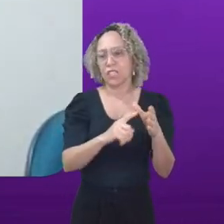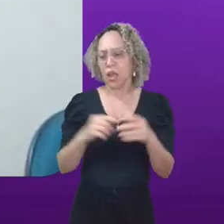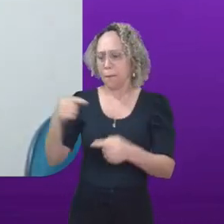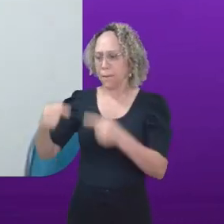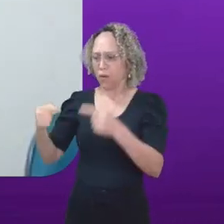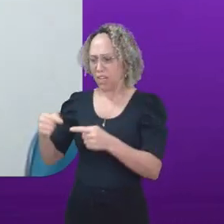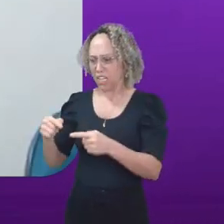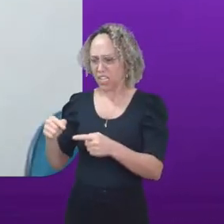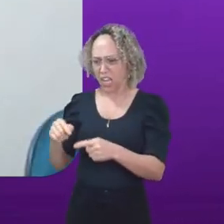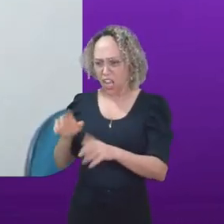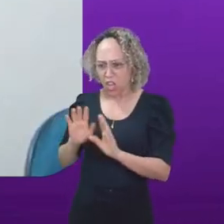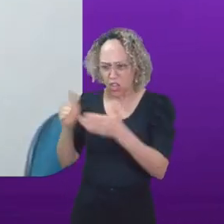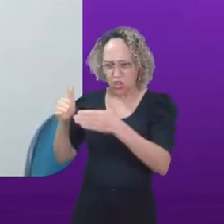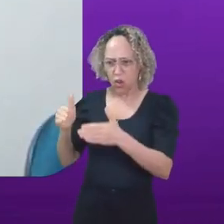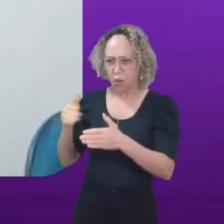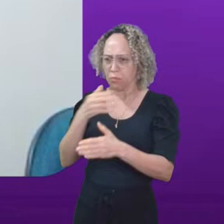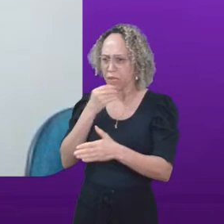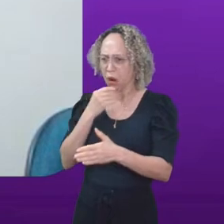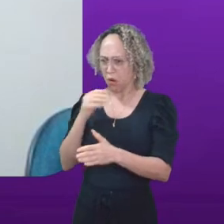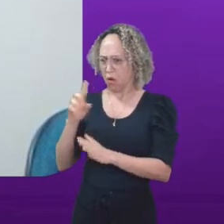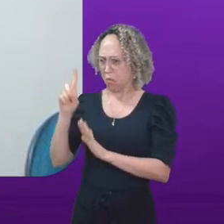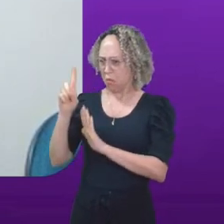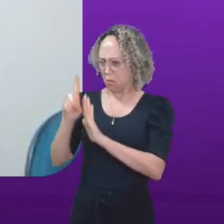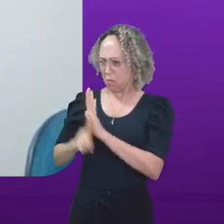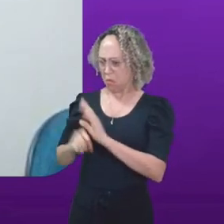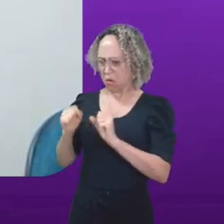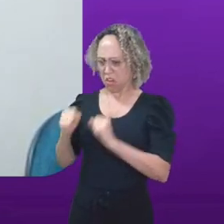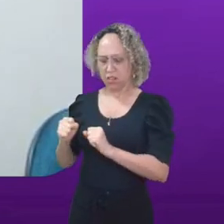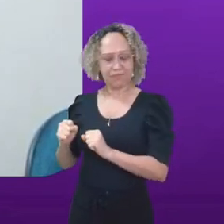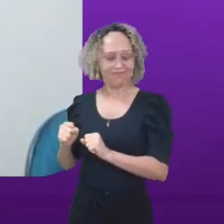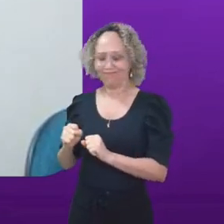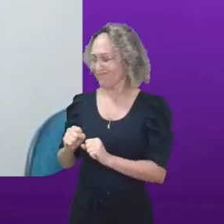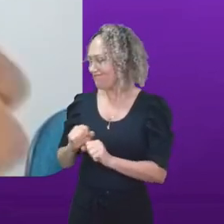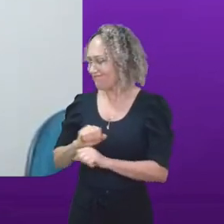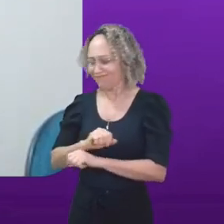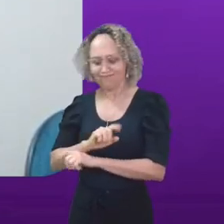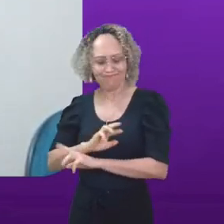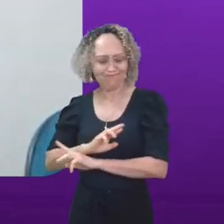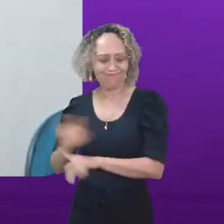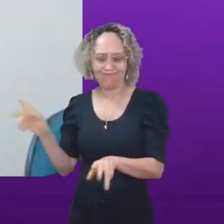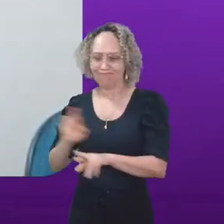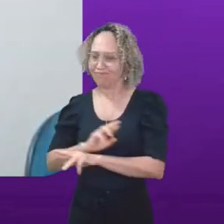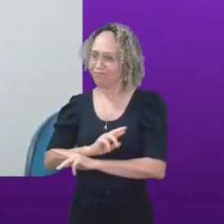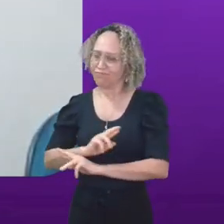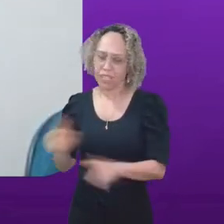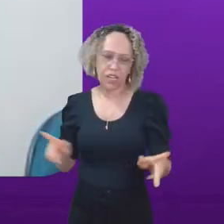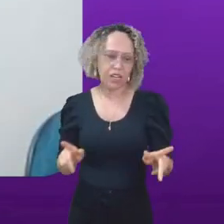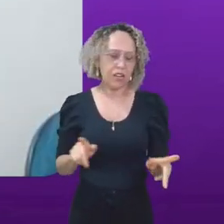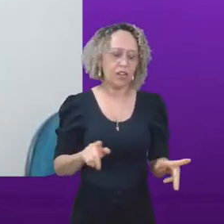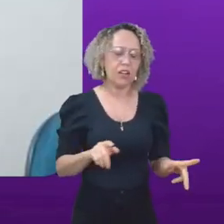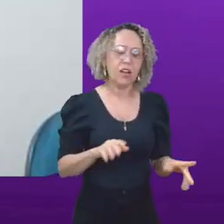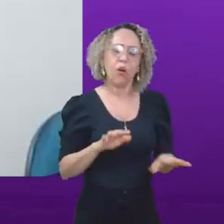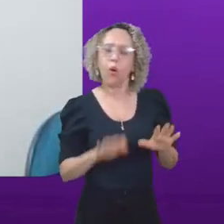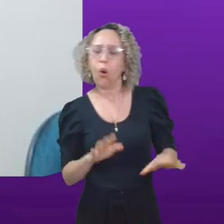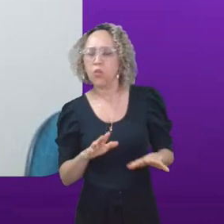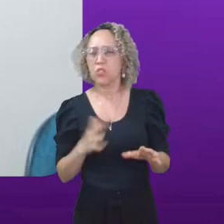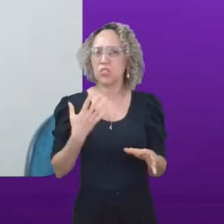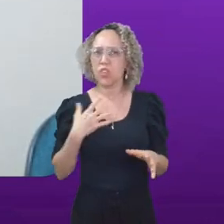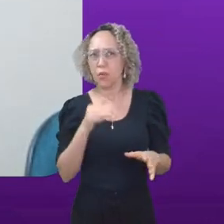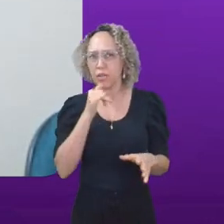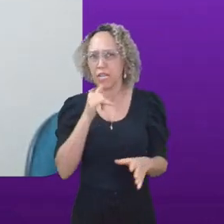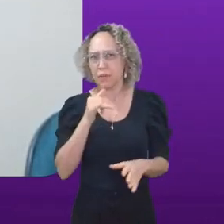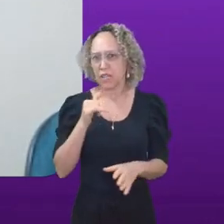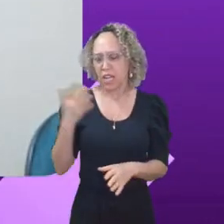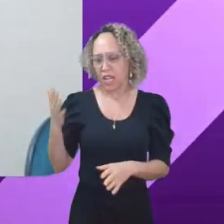poderosos, que a política não é apenas para aqueles que vão lá na nossa comunidade vez ou outra e que nos oferta algo em